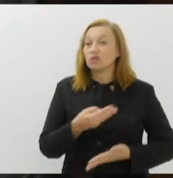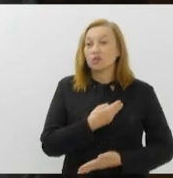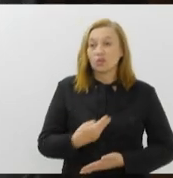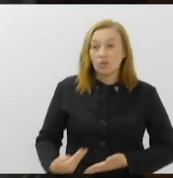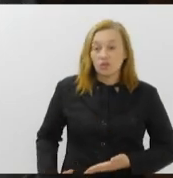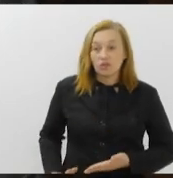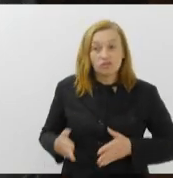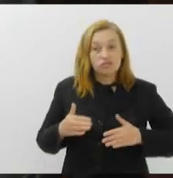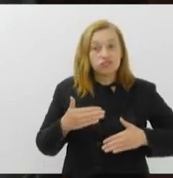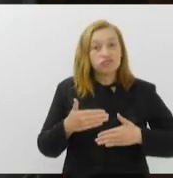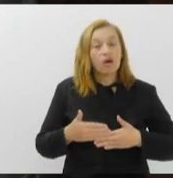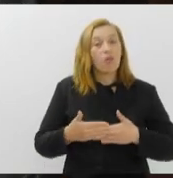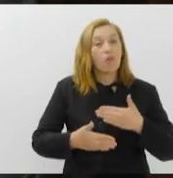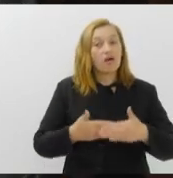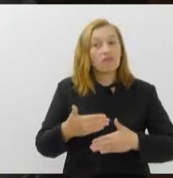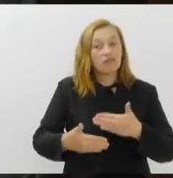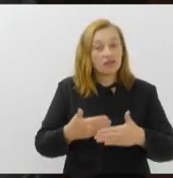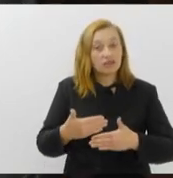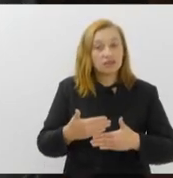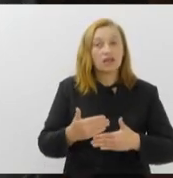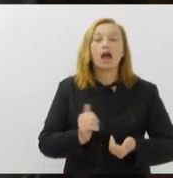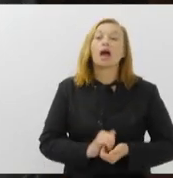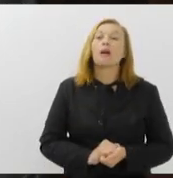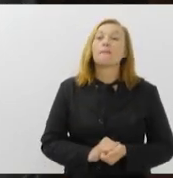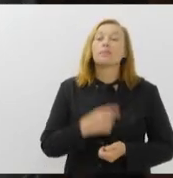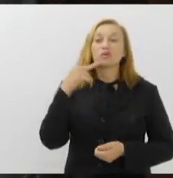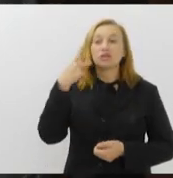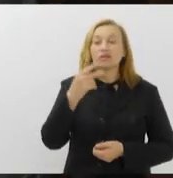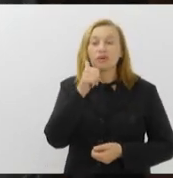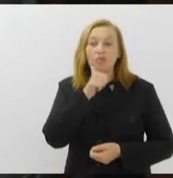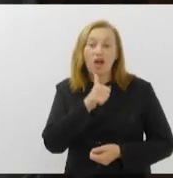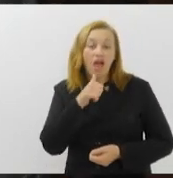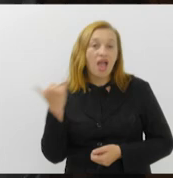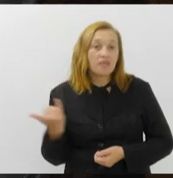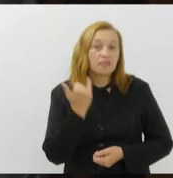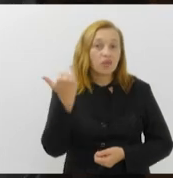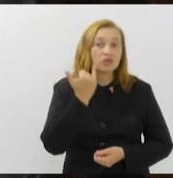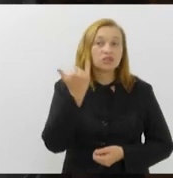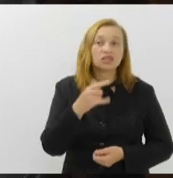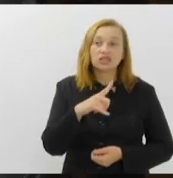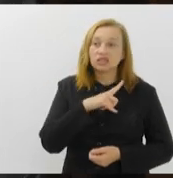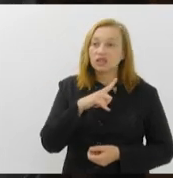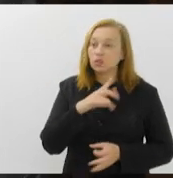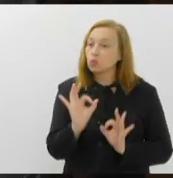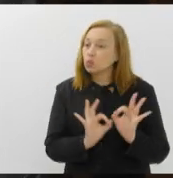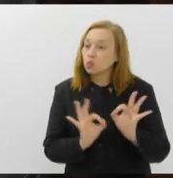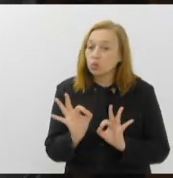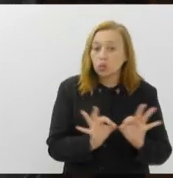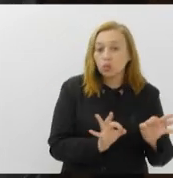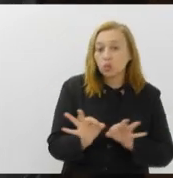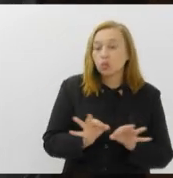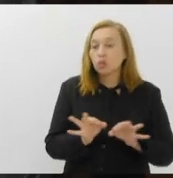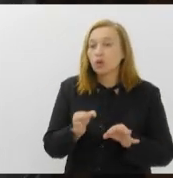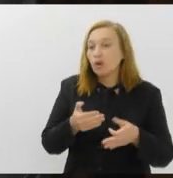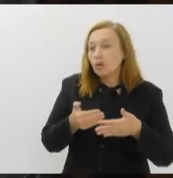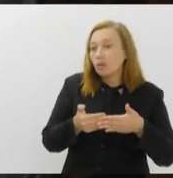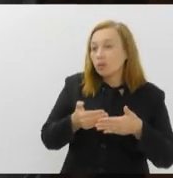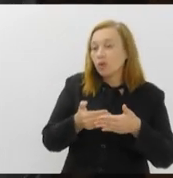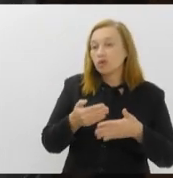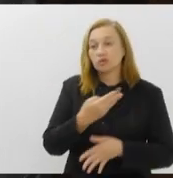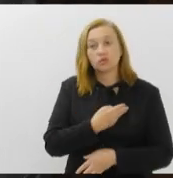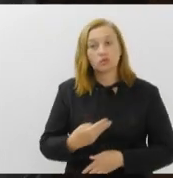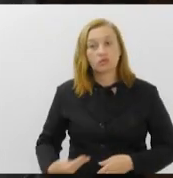um avanço na política para as mulheres. É muito importante que a gente tenha um organismo que seja tão próximo do